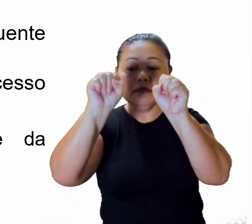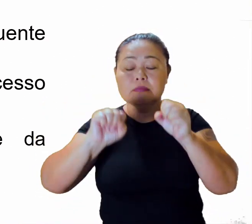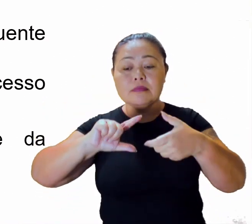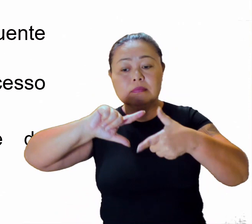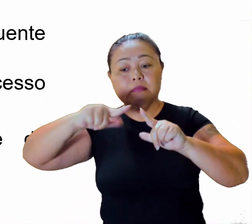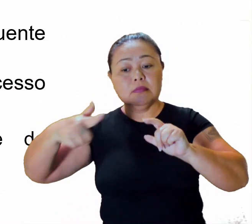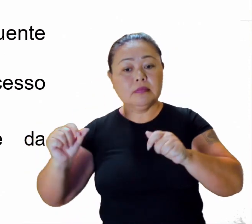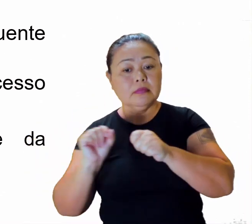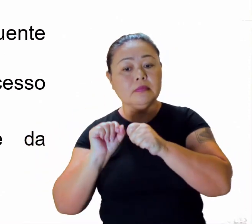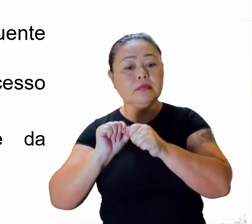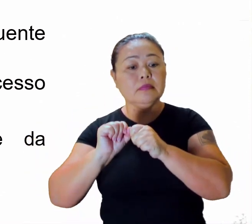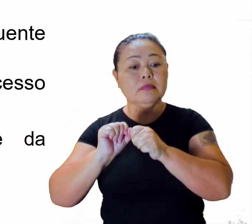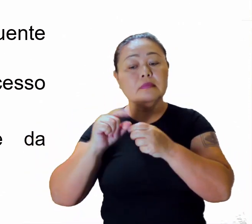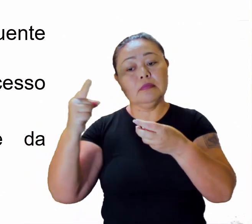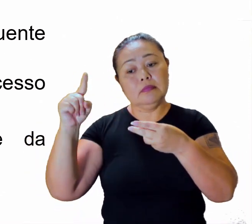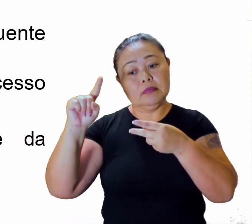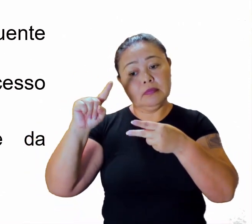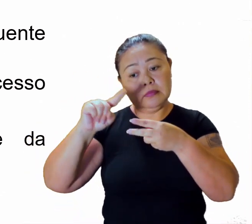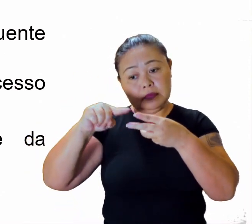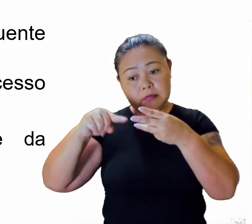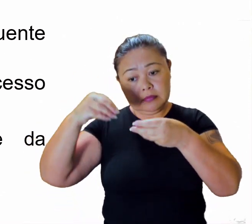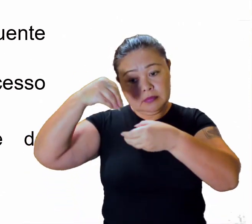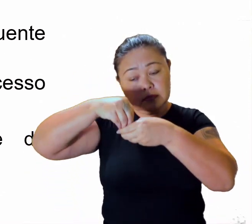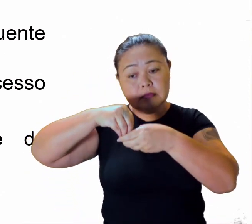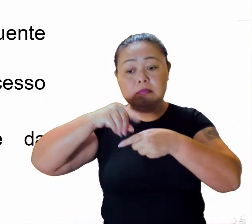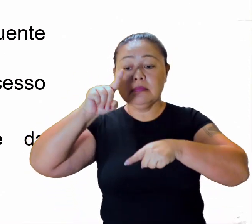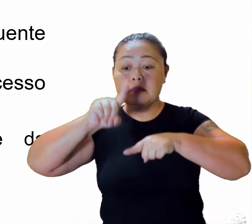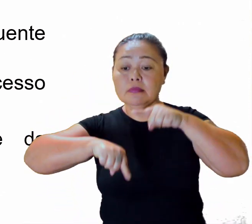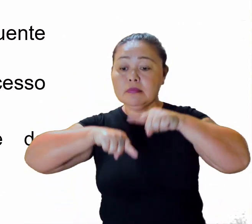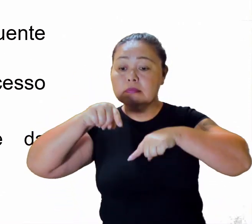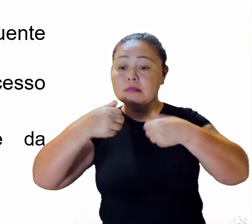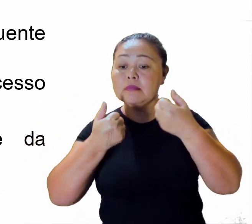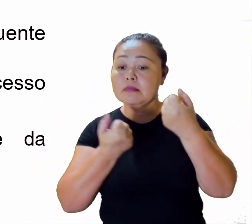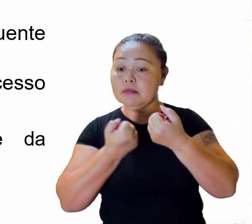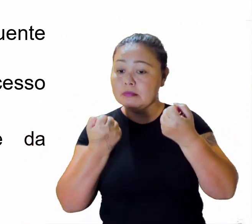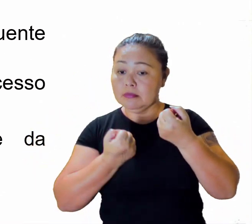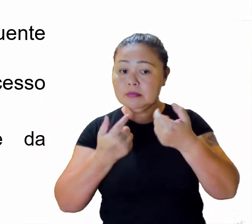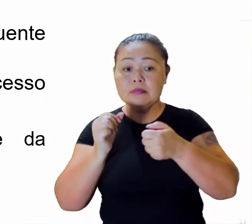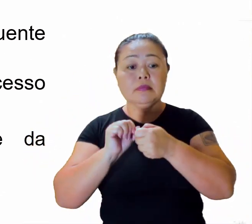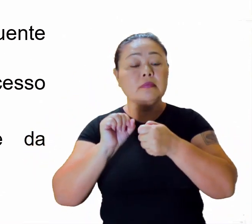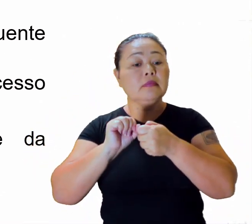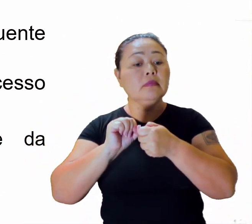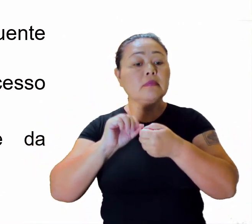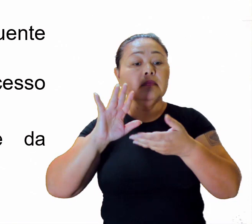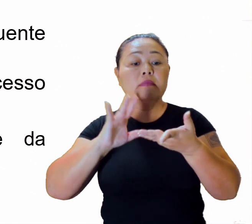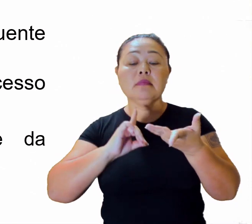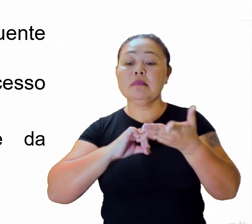de modernização dos meios de transporte. B. A